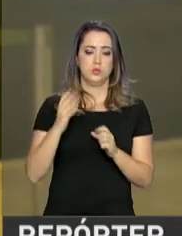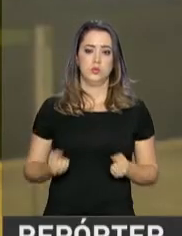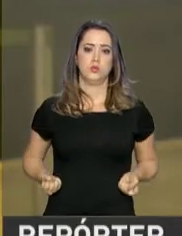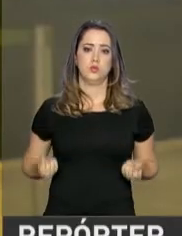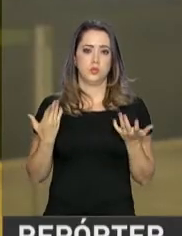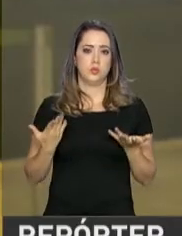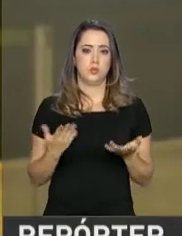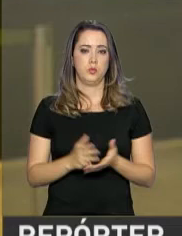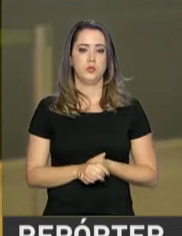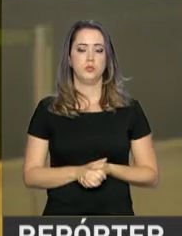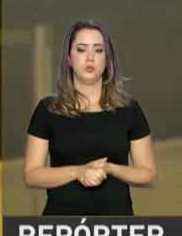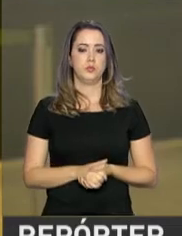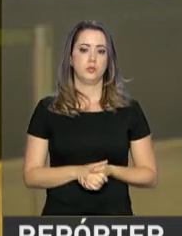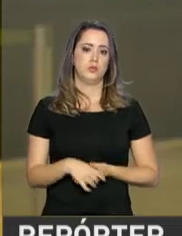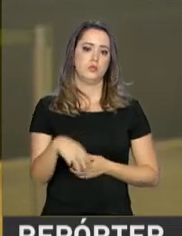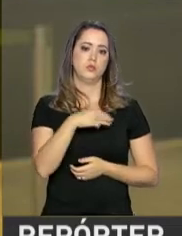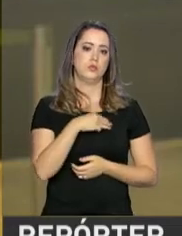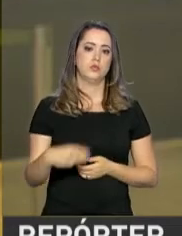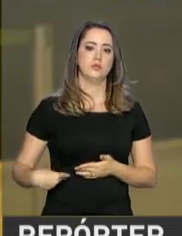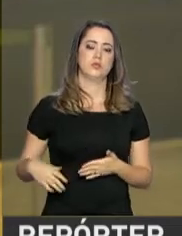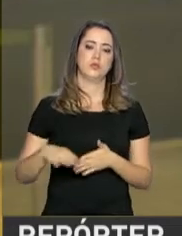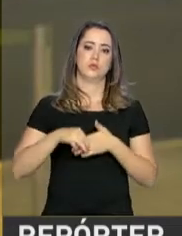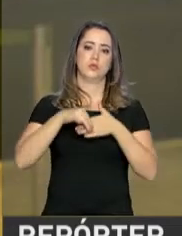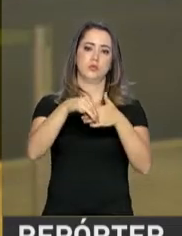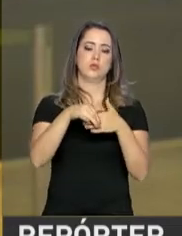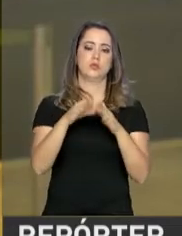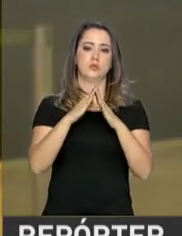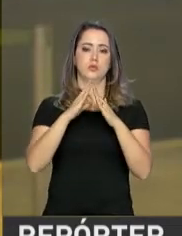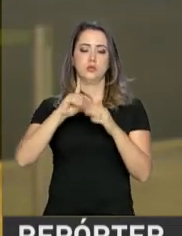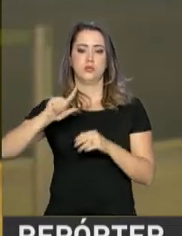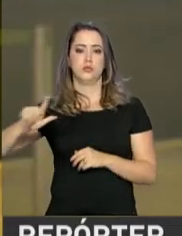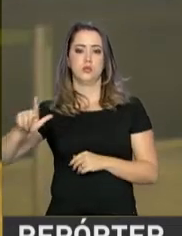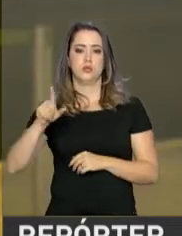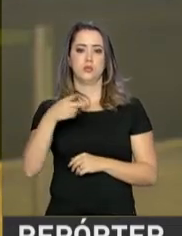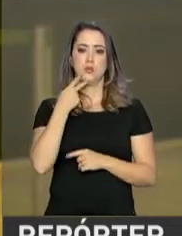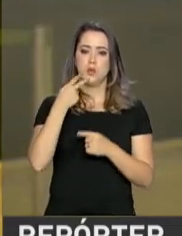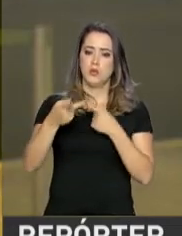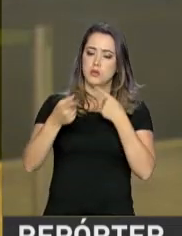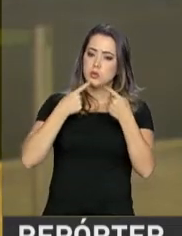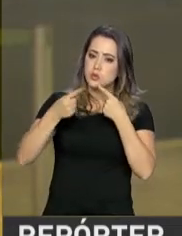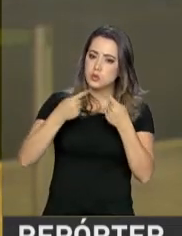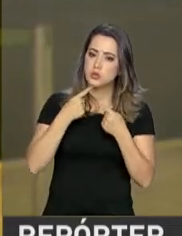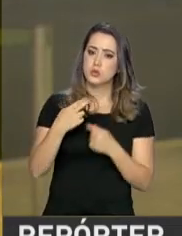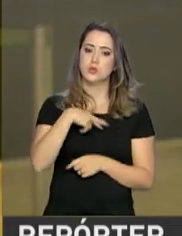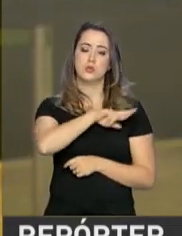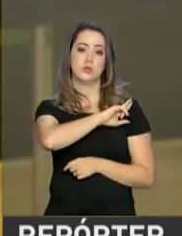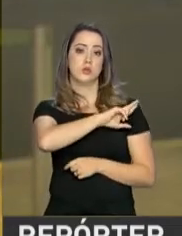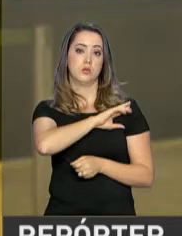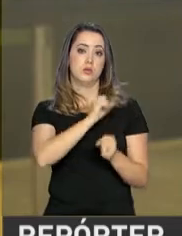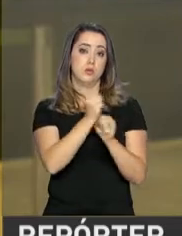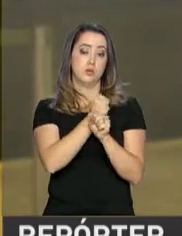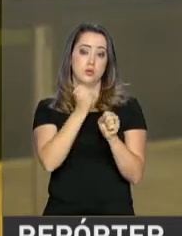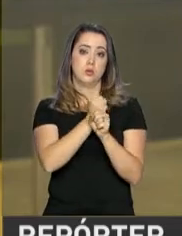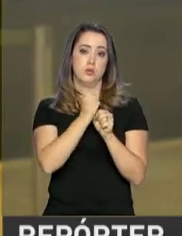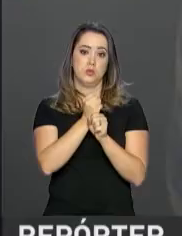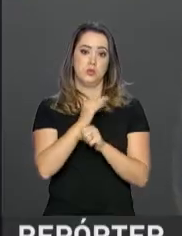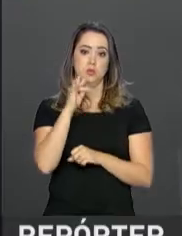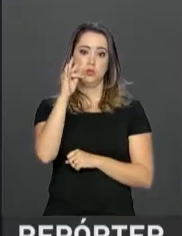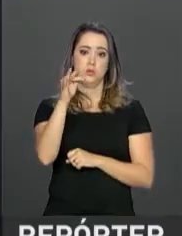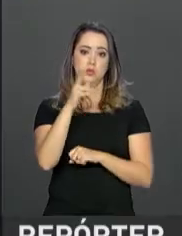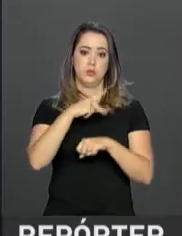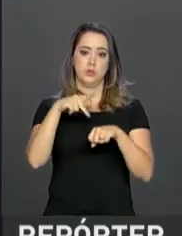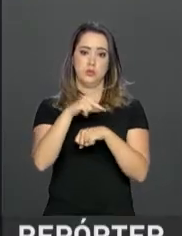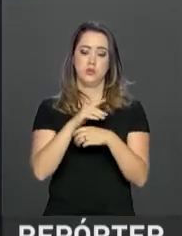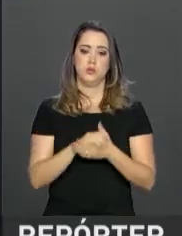o ministro chefe da casa civil destacou a importância de um diálogo responsável para construir o futuro do país